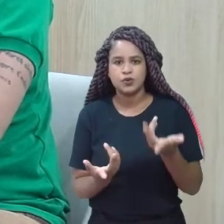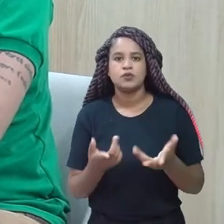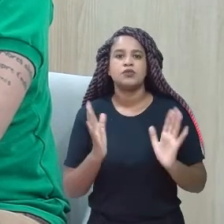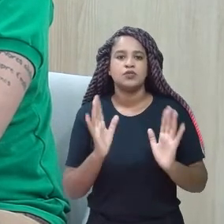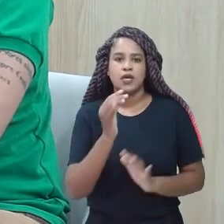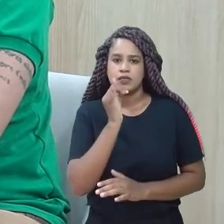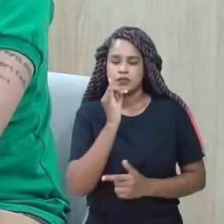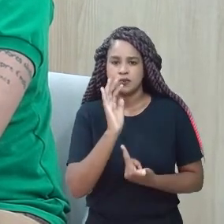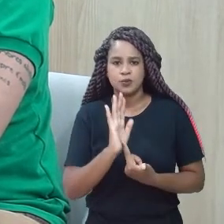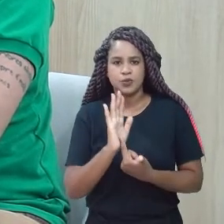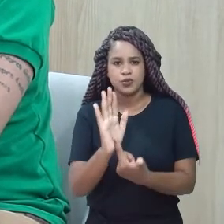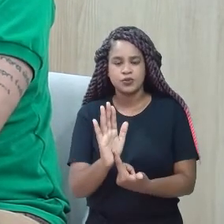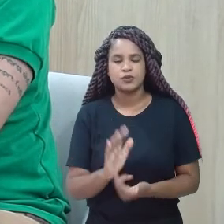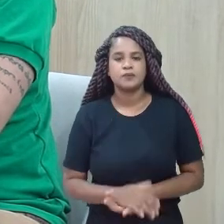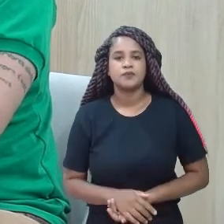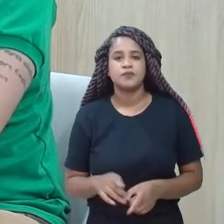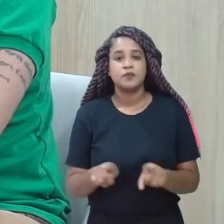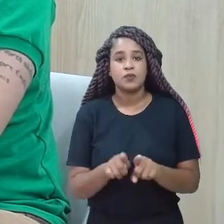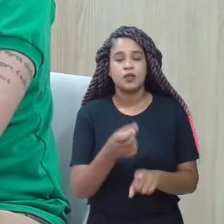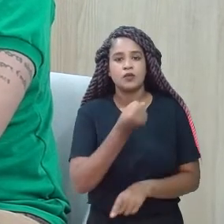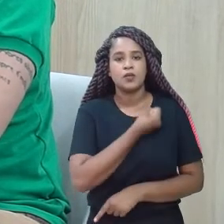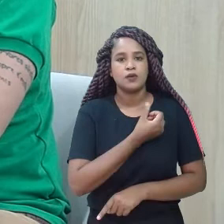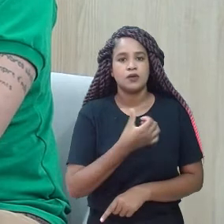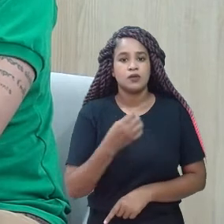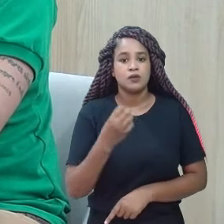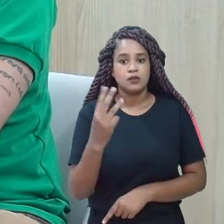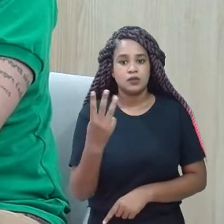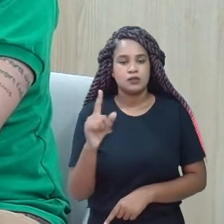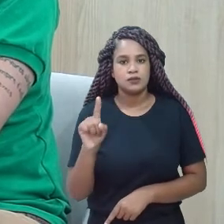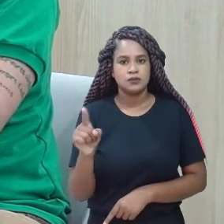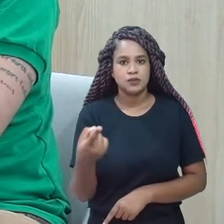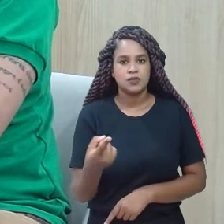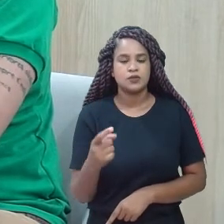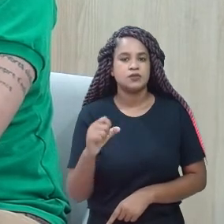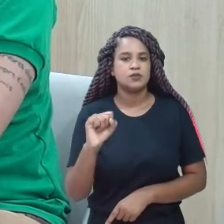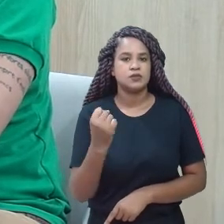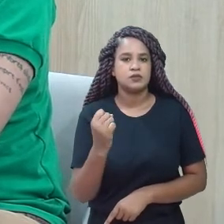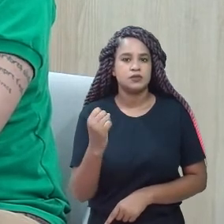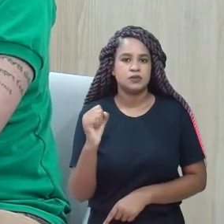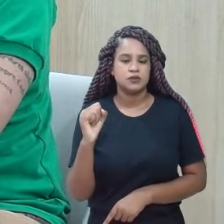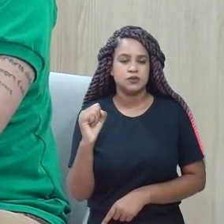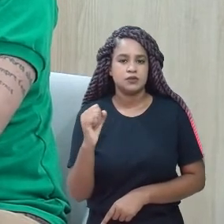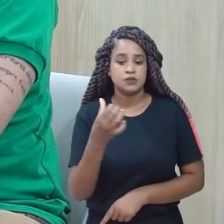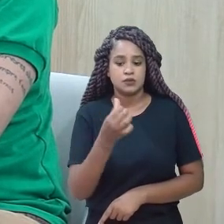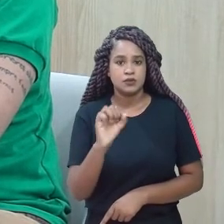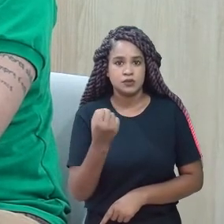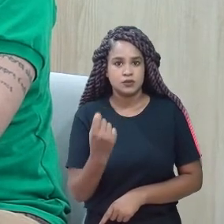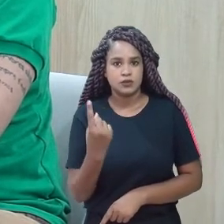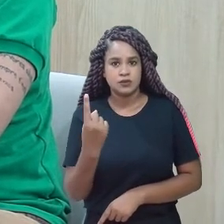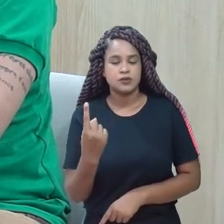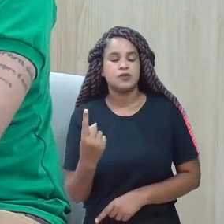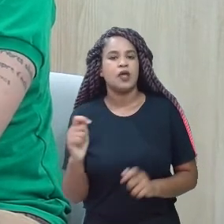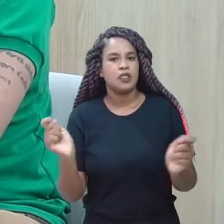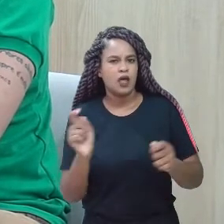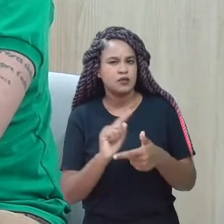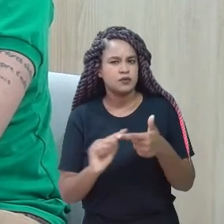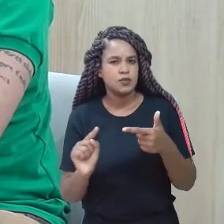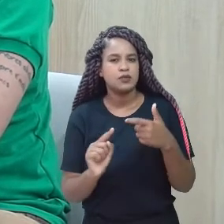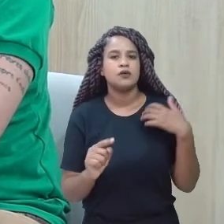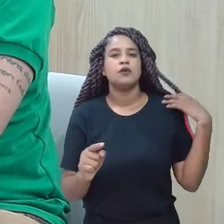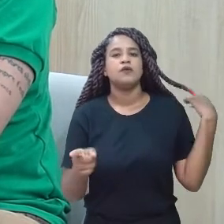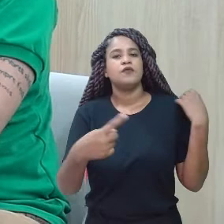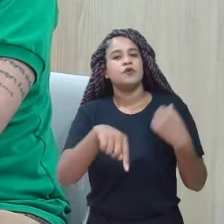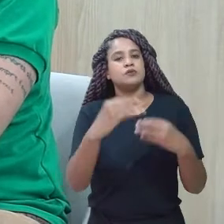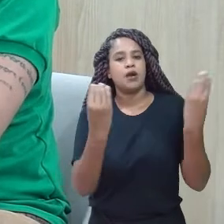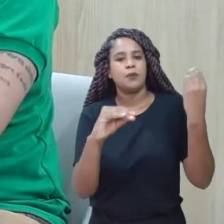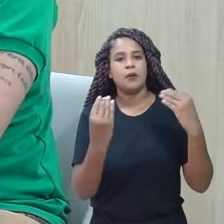exemplos lá. O número 3.681 é divisível por 3. Cite números de 3 algarismos que é divisível por